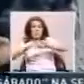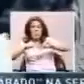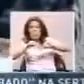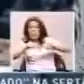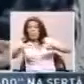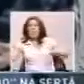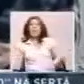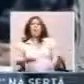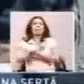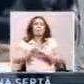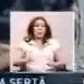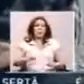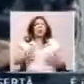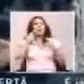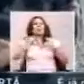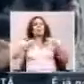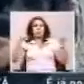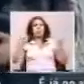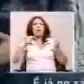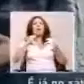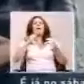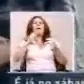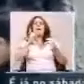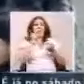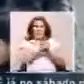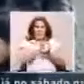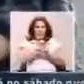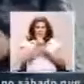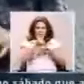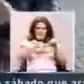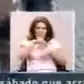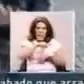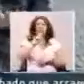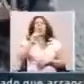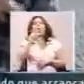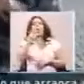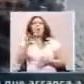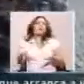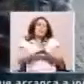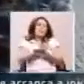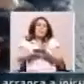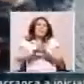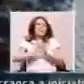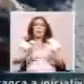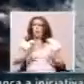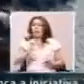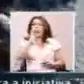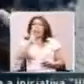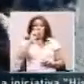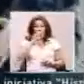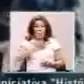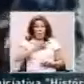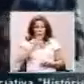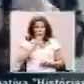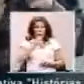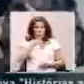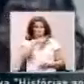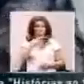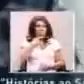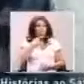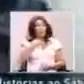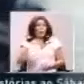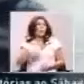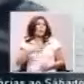forma de integrar, ou simplesmente diz que não, que não devia haver nunca? O código de que fala, na realidade, já existe, ou seja,